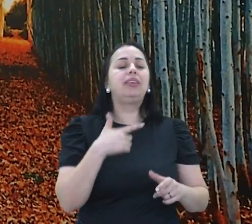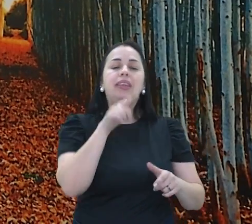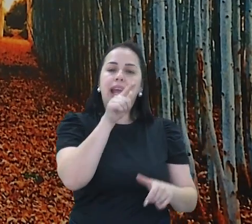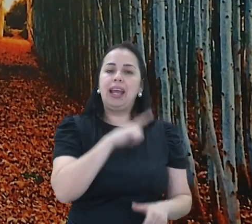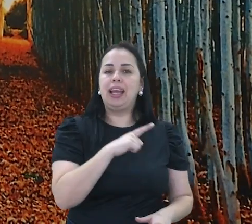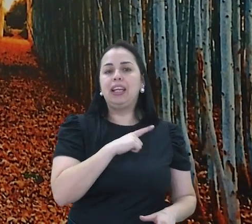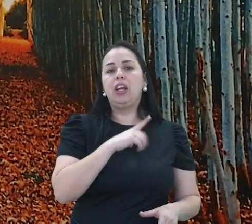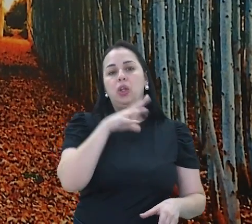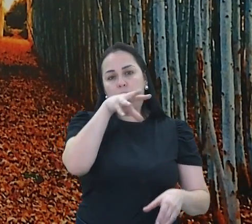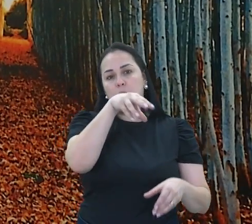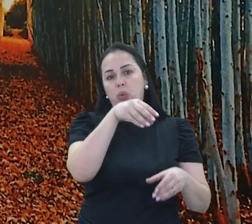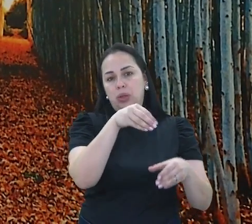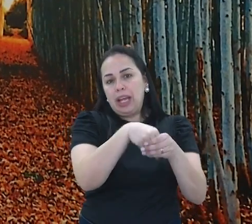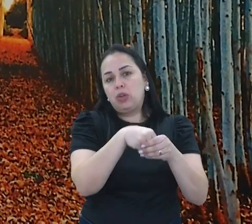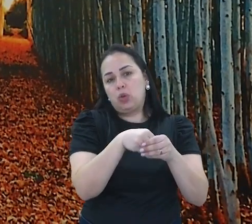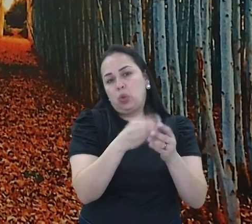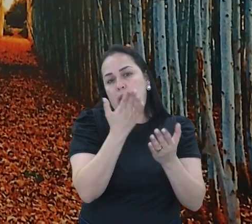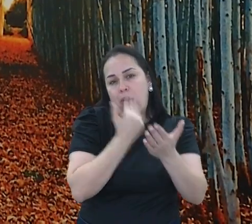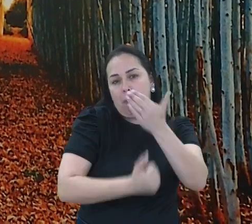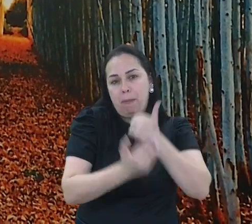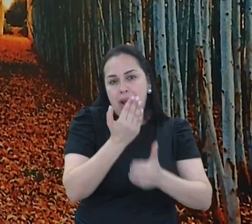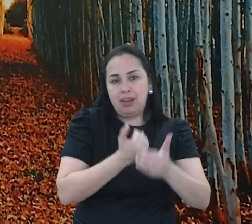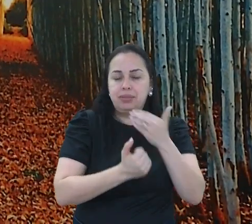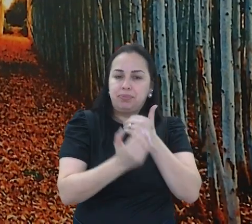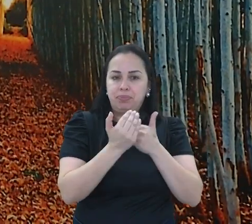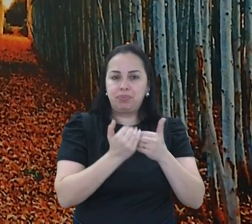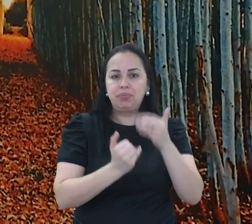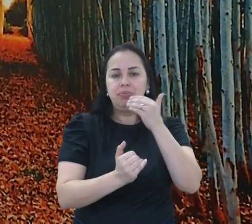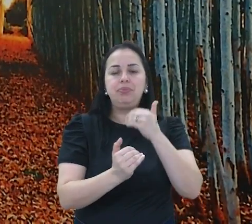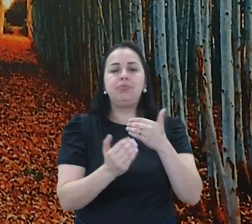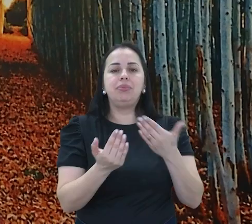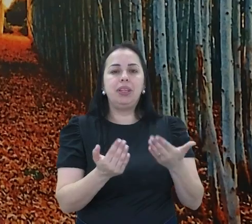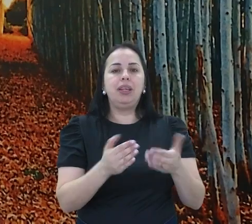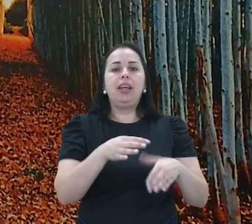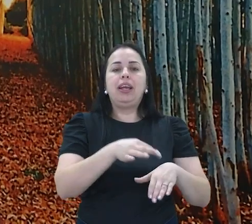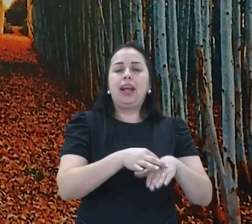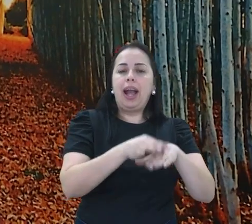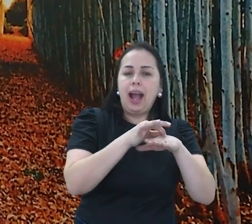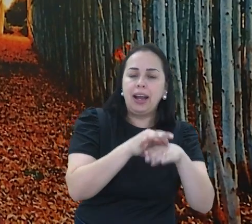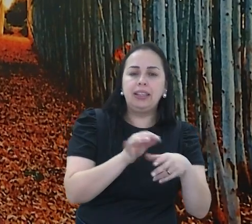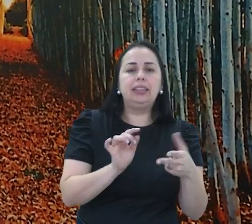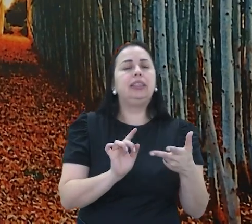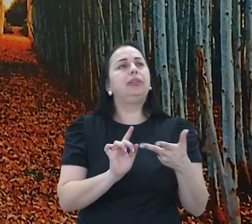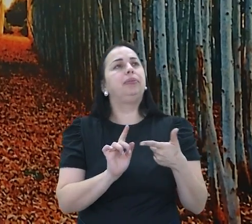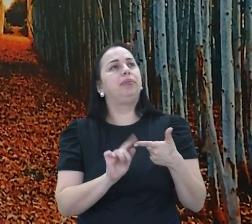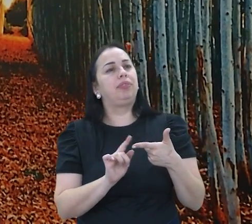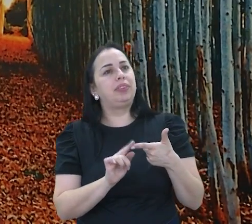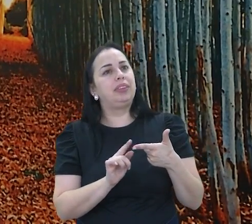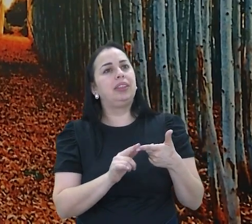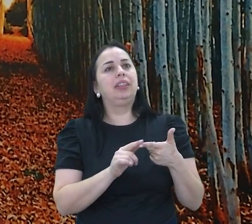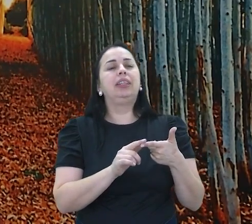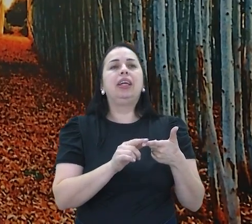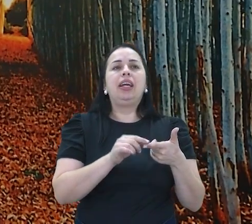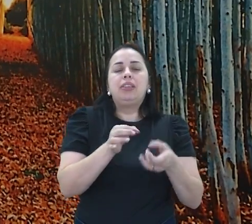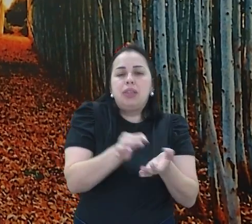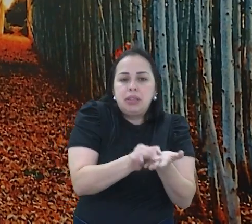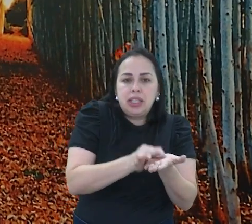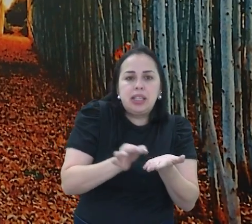vitaminas nós encontramos nos alimentos, que são os alimentos os mais consumidos no dia a dia: carnes